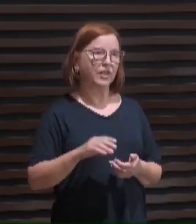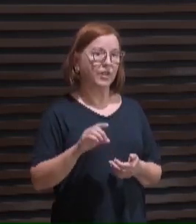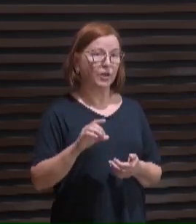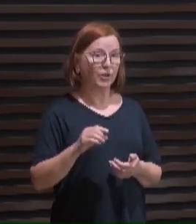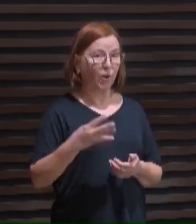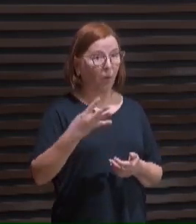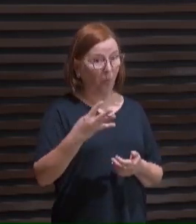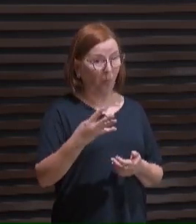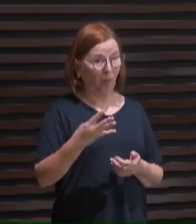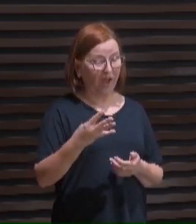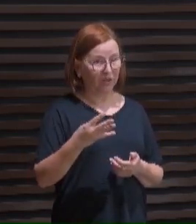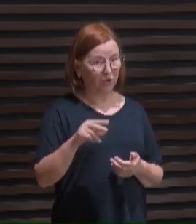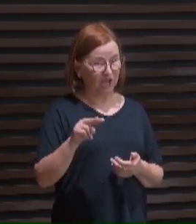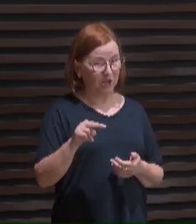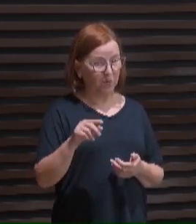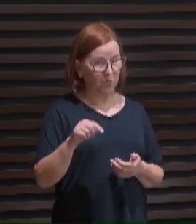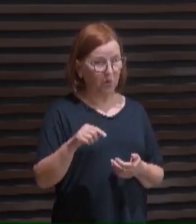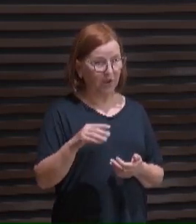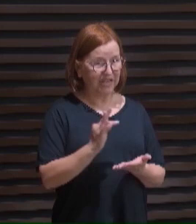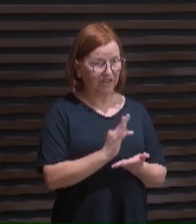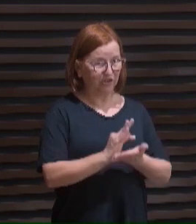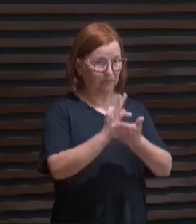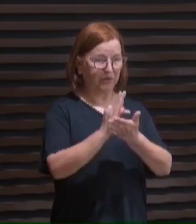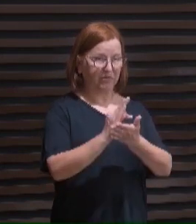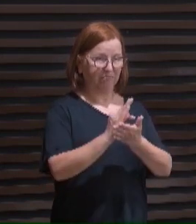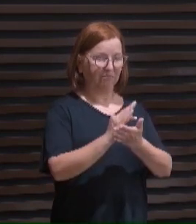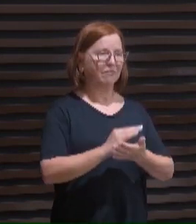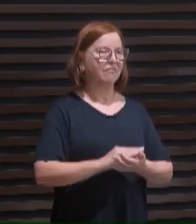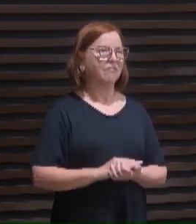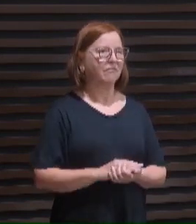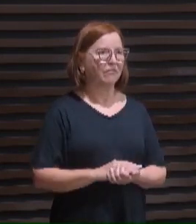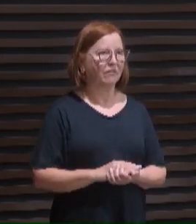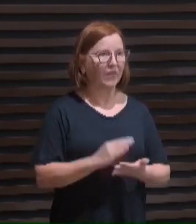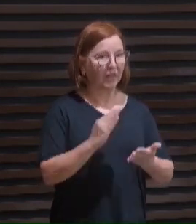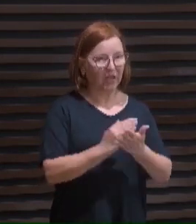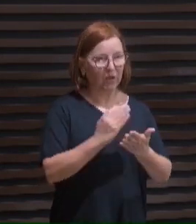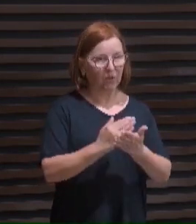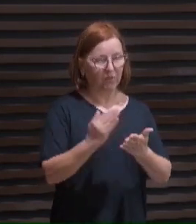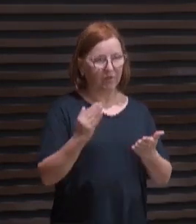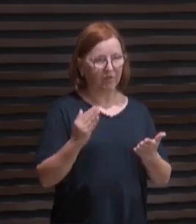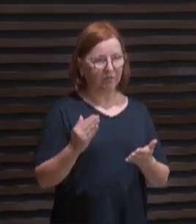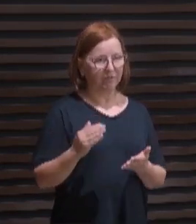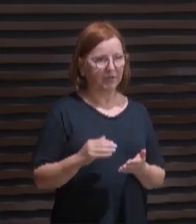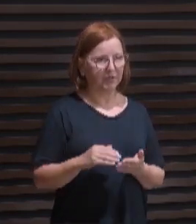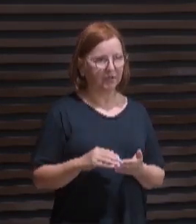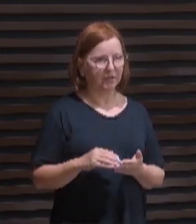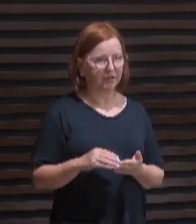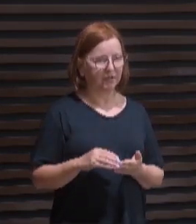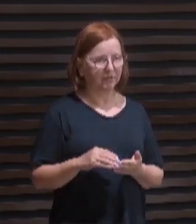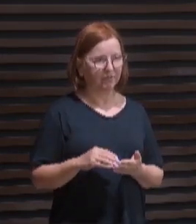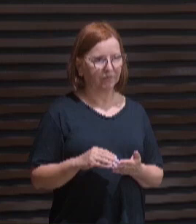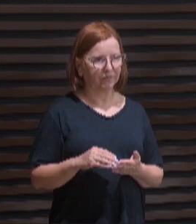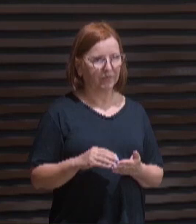são repetidas aqui. As outras são próprias daqui. E algumas, elas chamam de rapax,